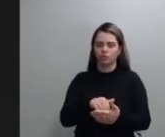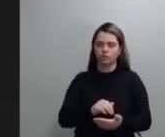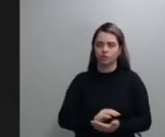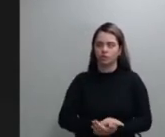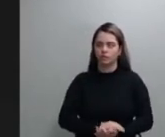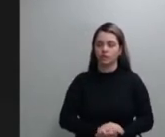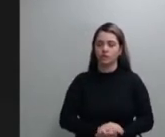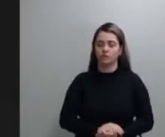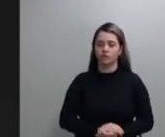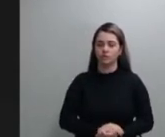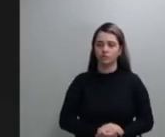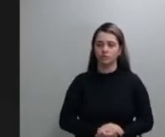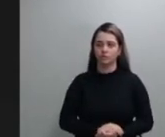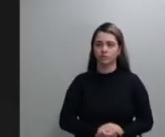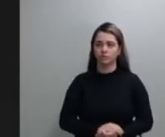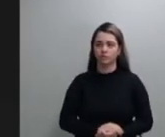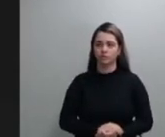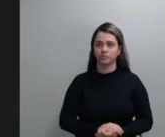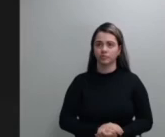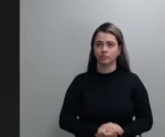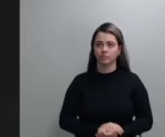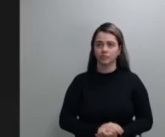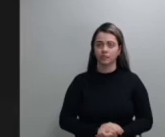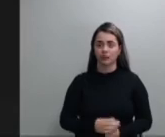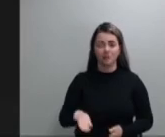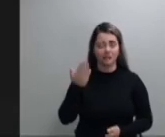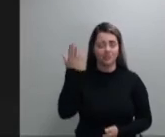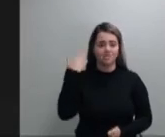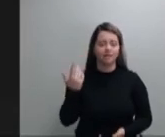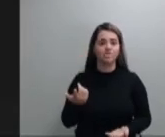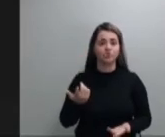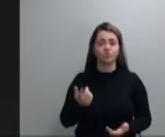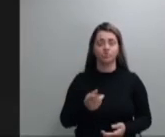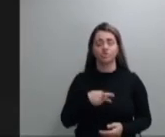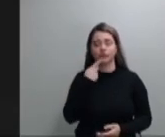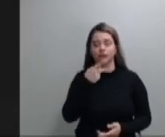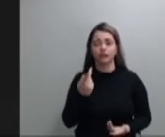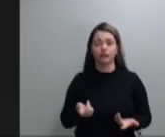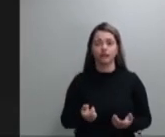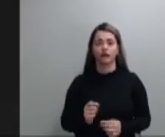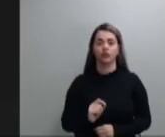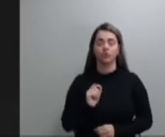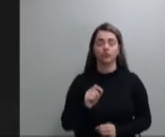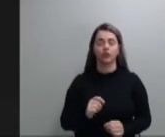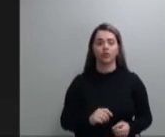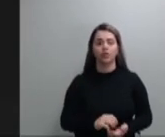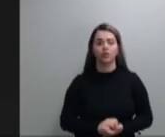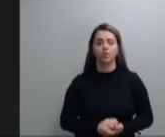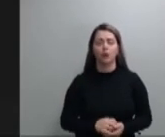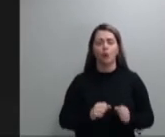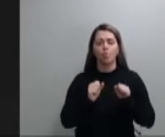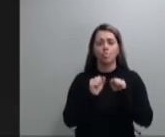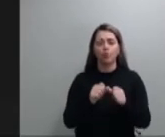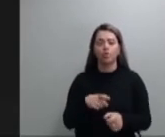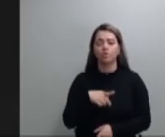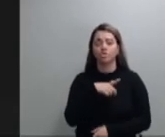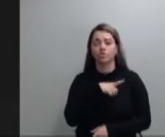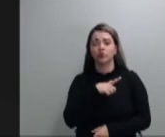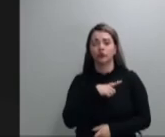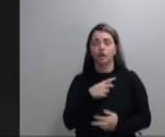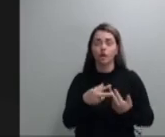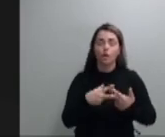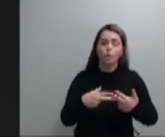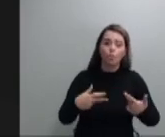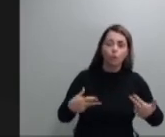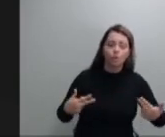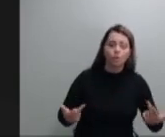e etc e etc mas antes disso antes disso qual o efeito que pode ter? qual o efeito que pode